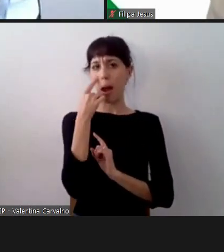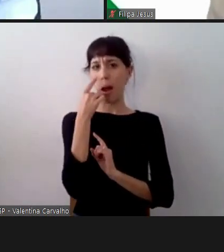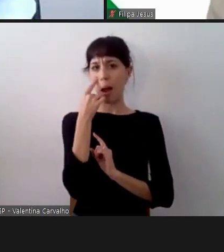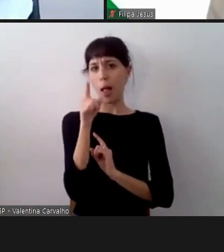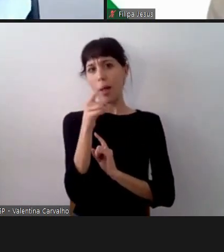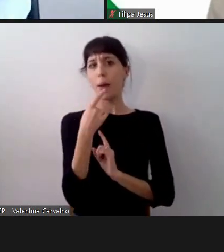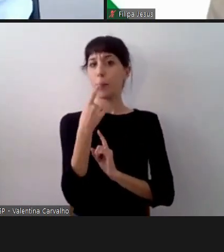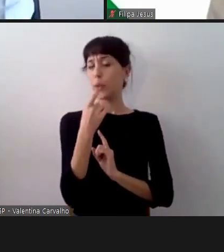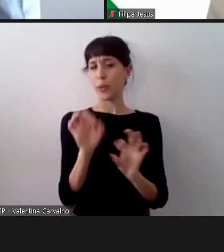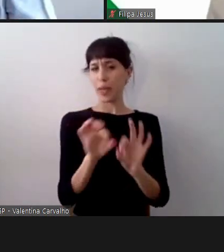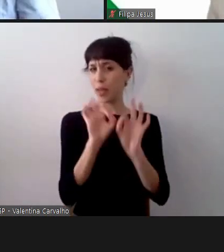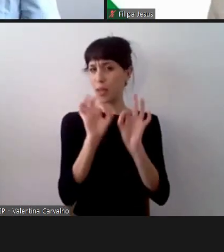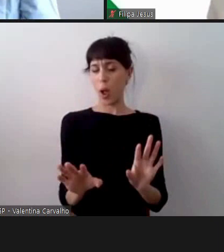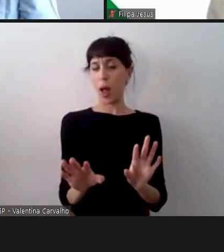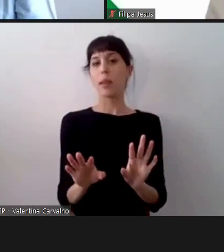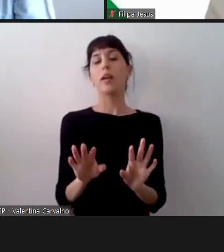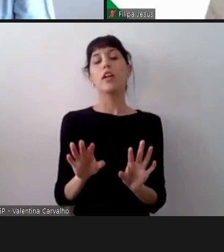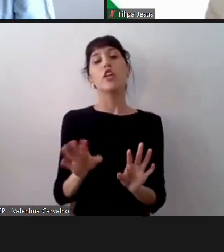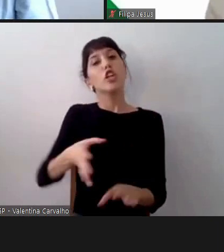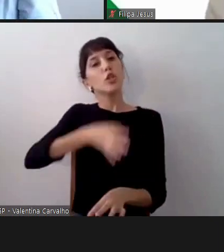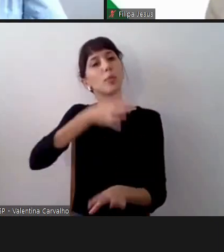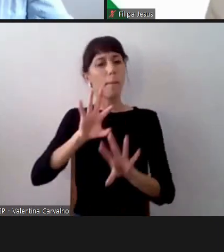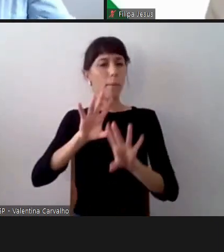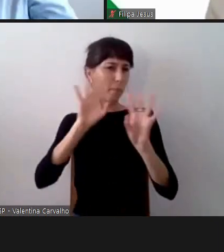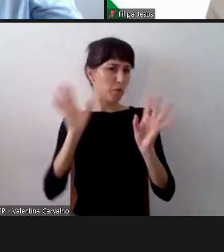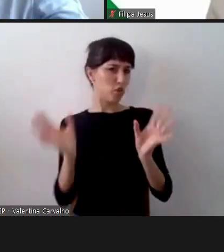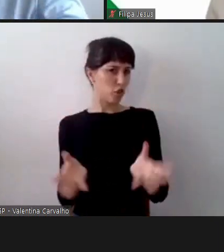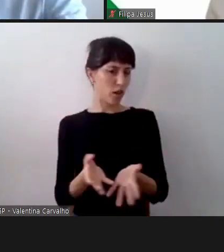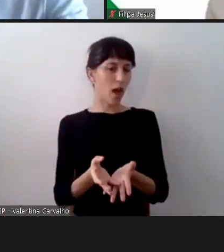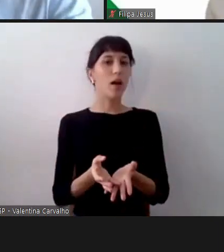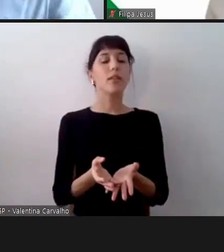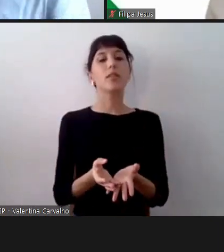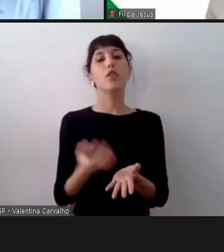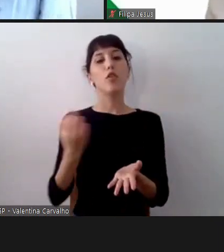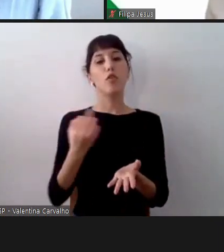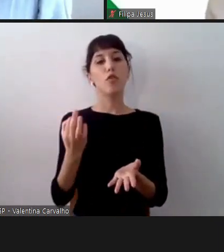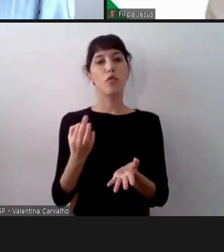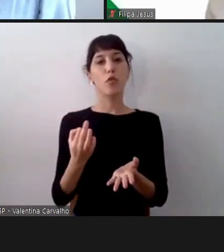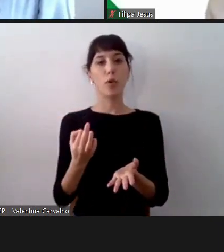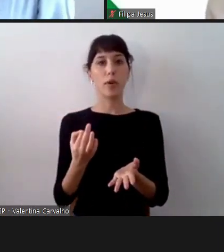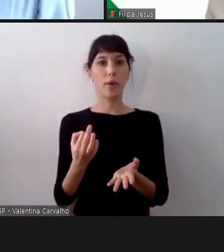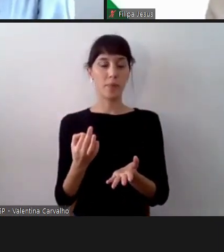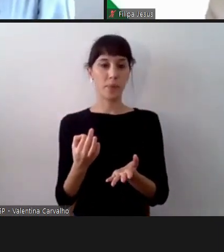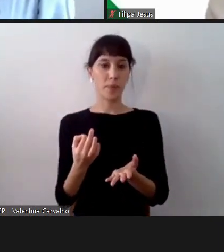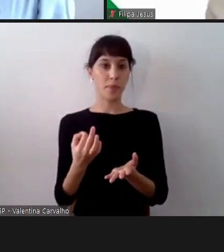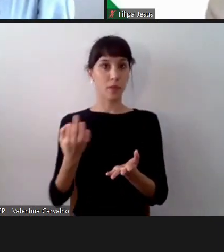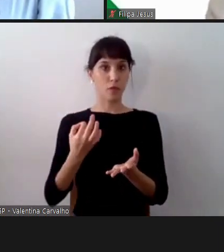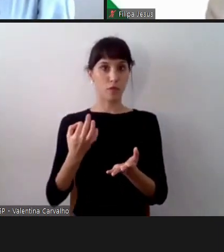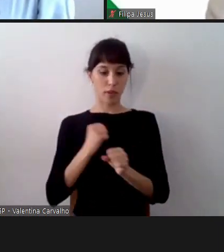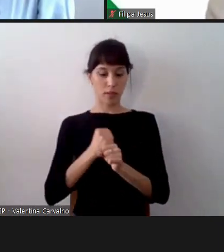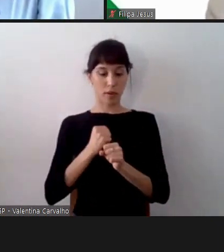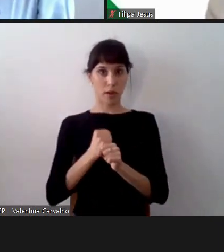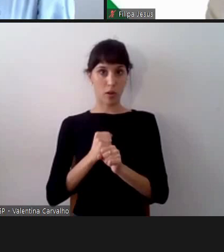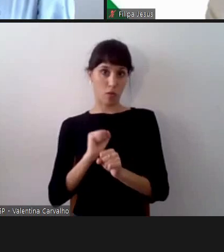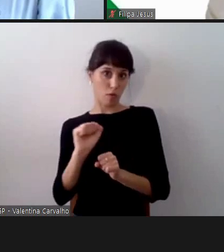mesmas questões, portanto um enquadramento primeiro desta primeira intervenção do